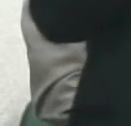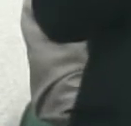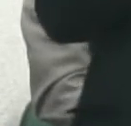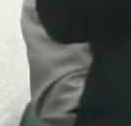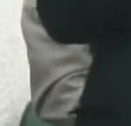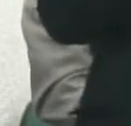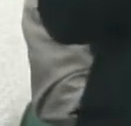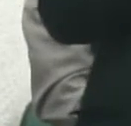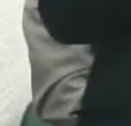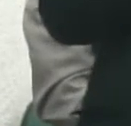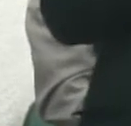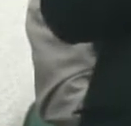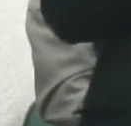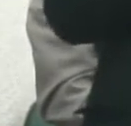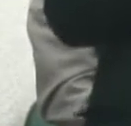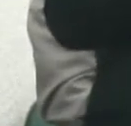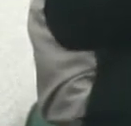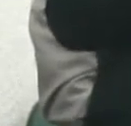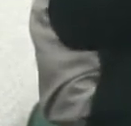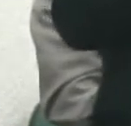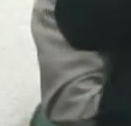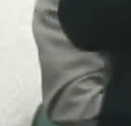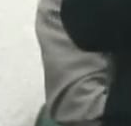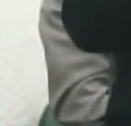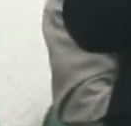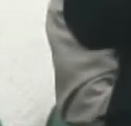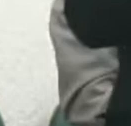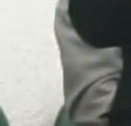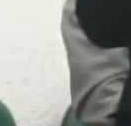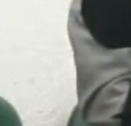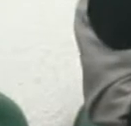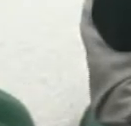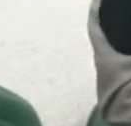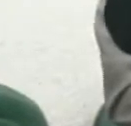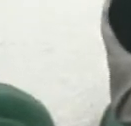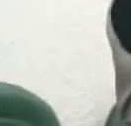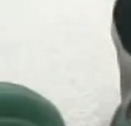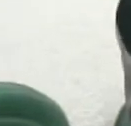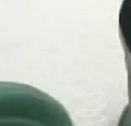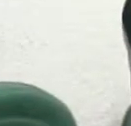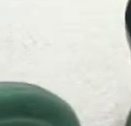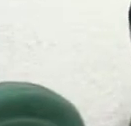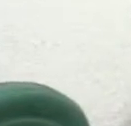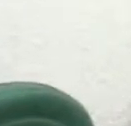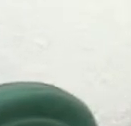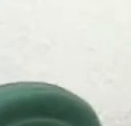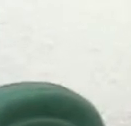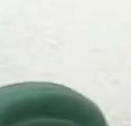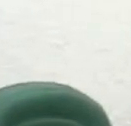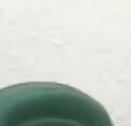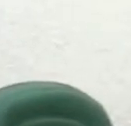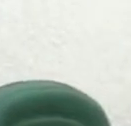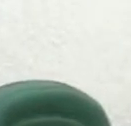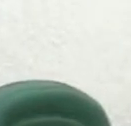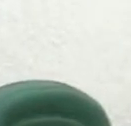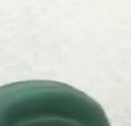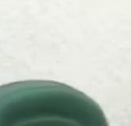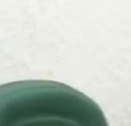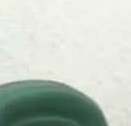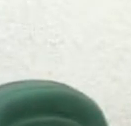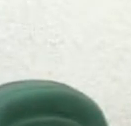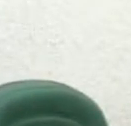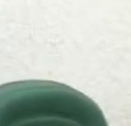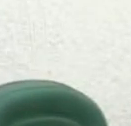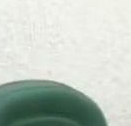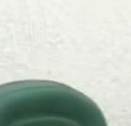uma outra Um Outro fator específico irmãos que tem destruídos nossos jovens é